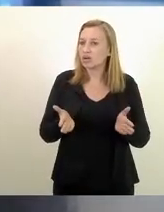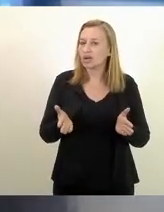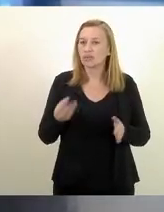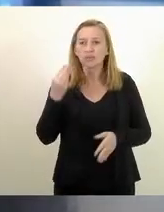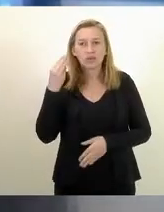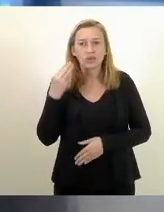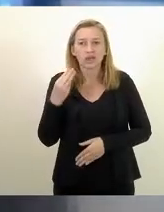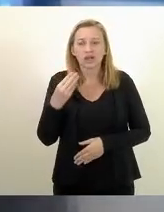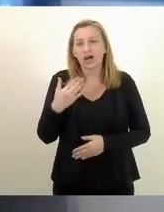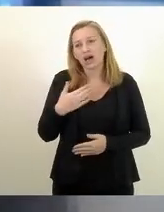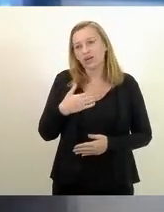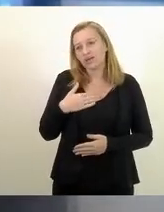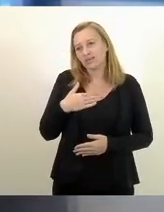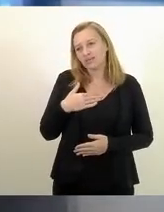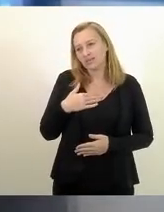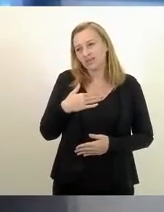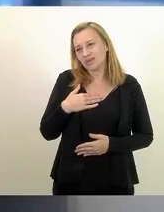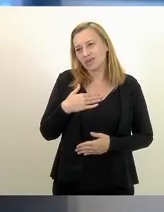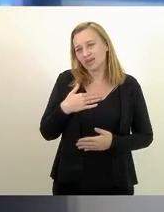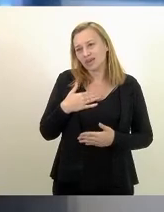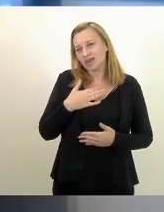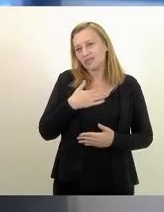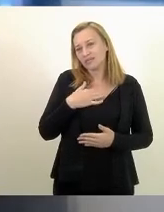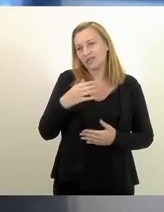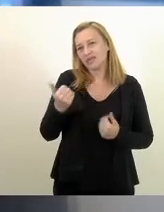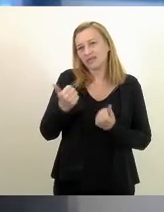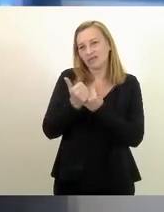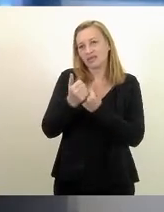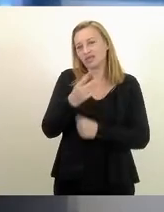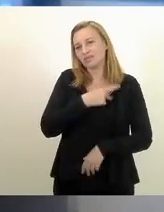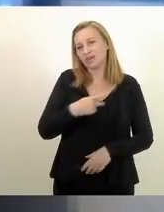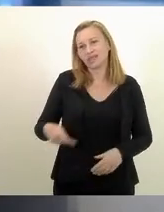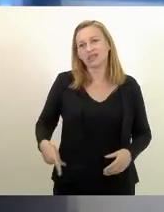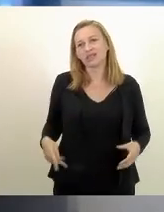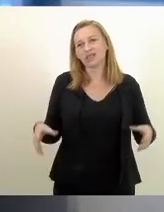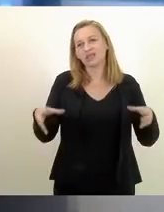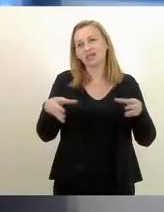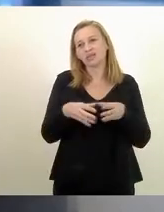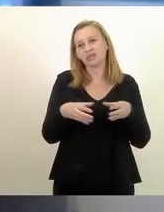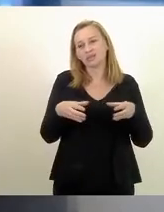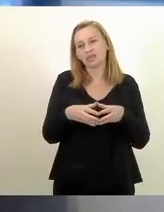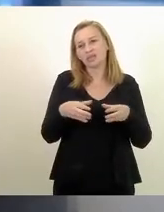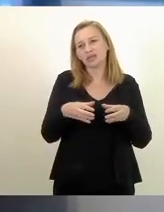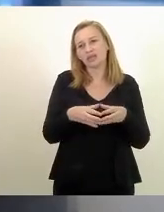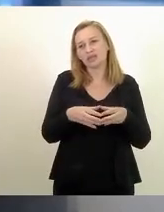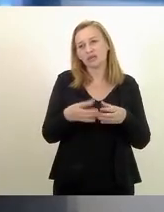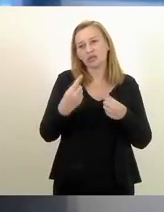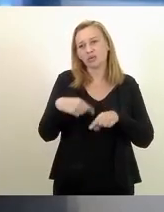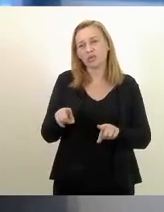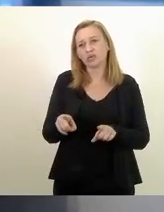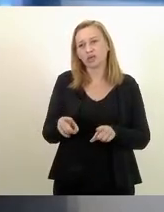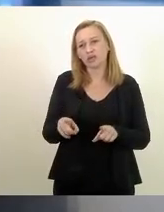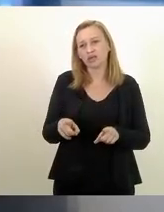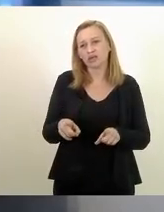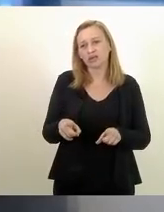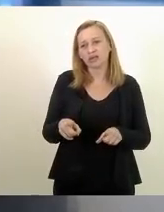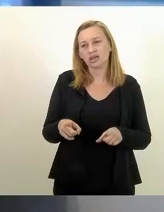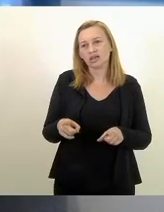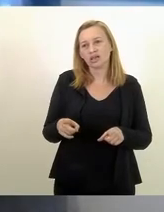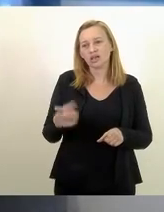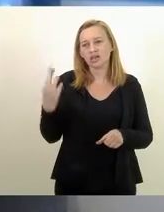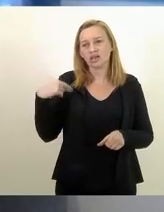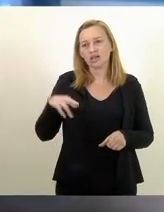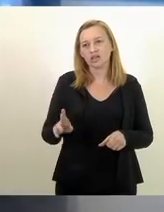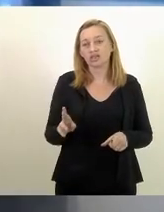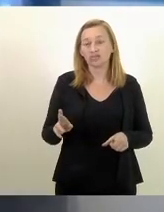mediadora e vice-presidente da comissão contra a intolerância do racismo que deu